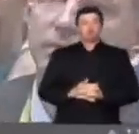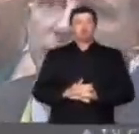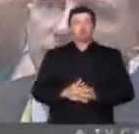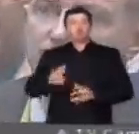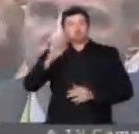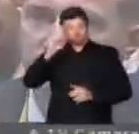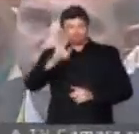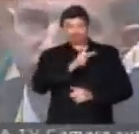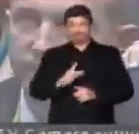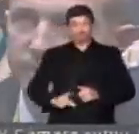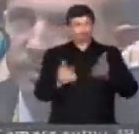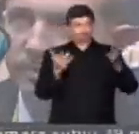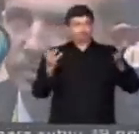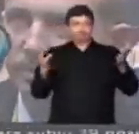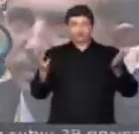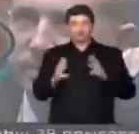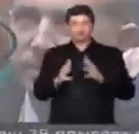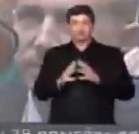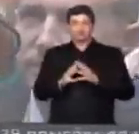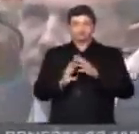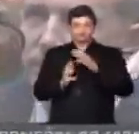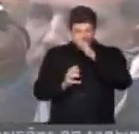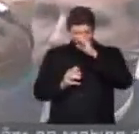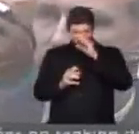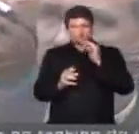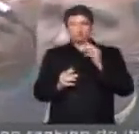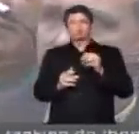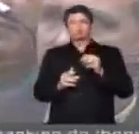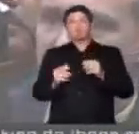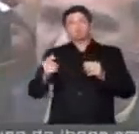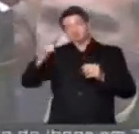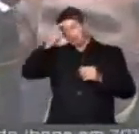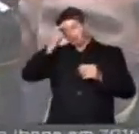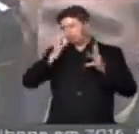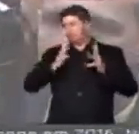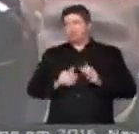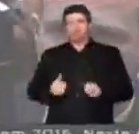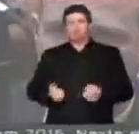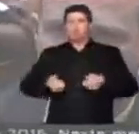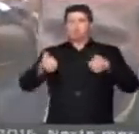Senhor presidente, nada como a consciência limpa.